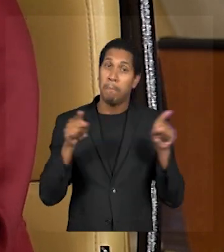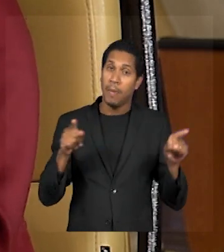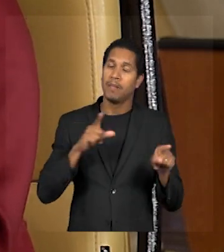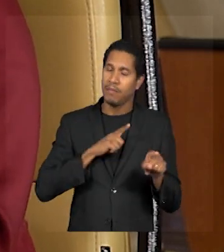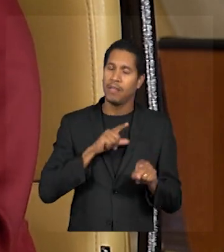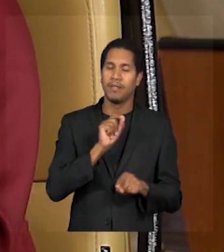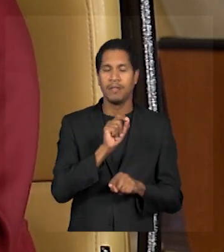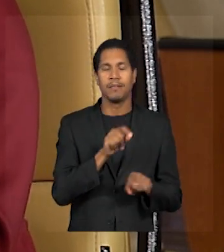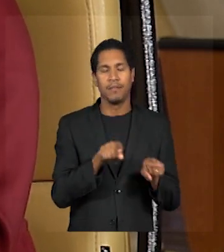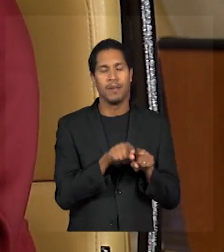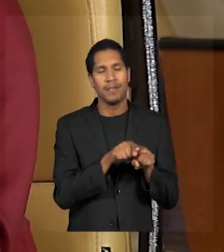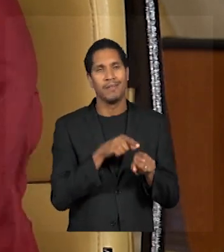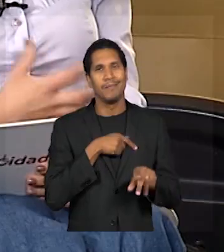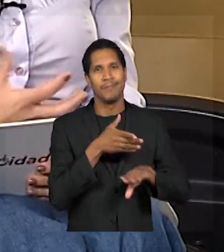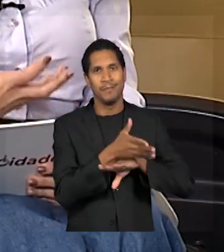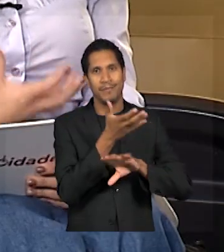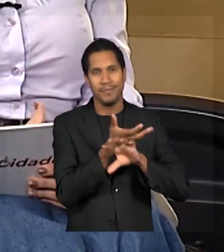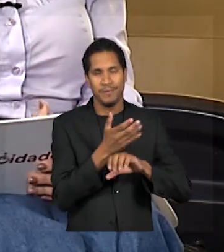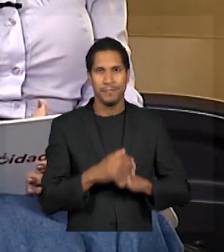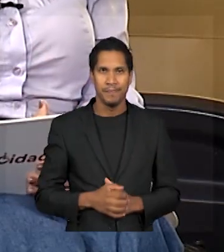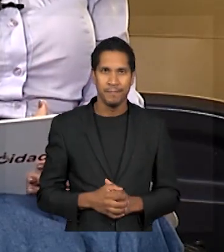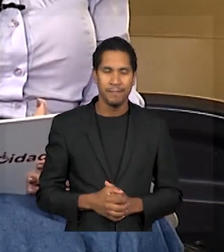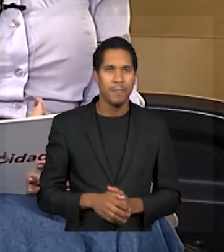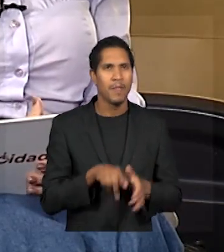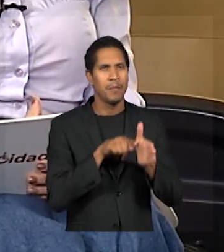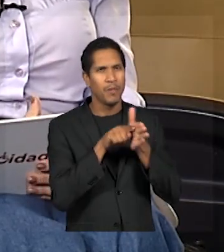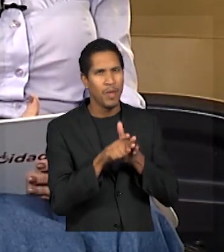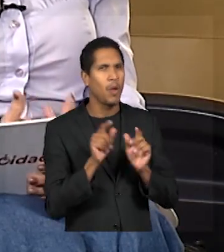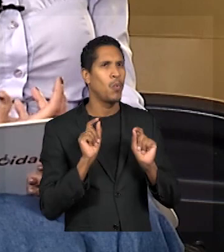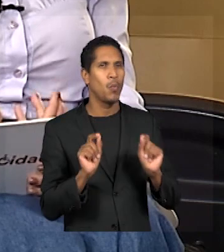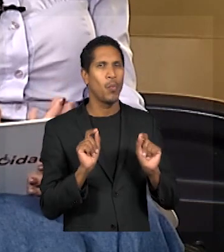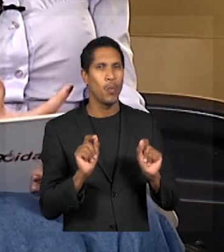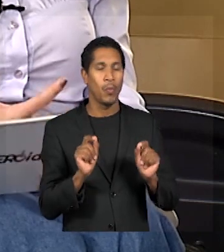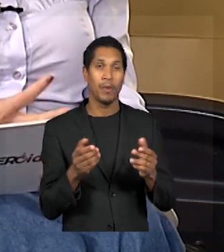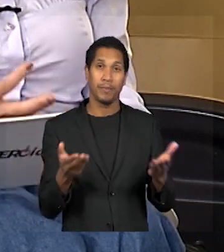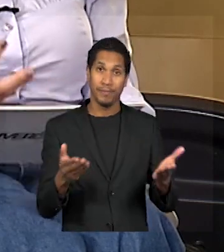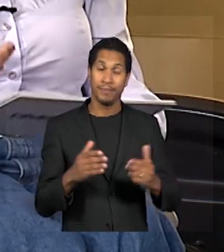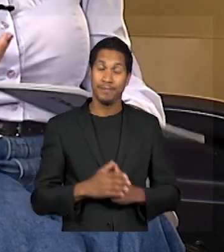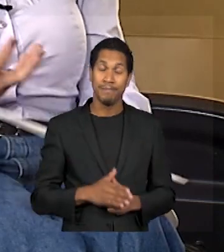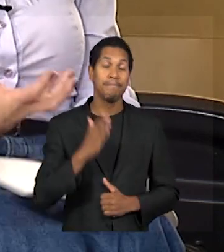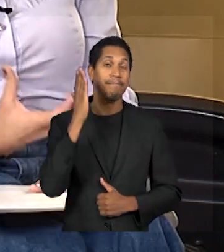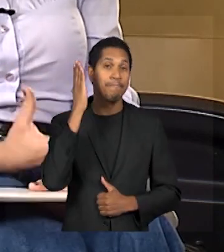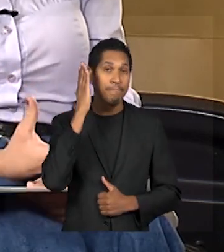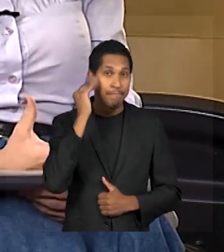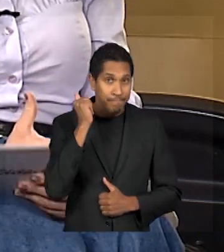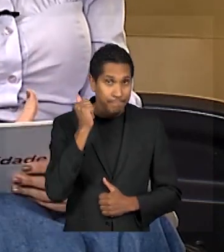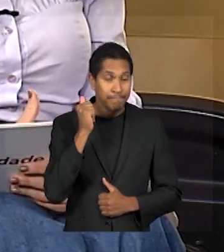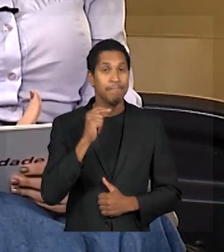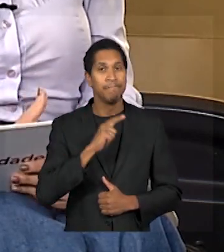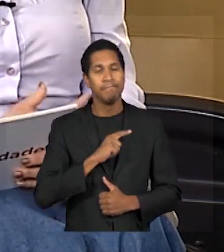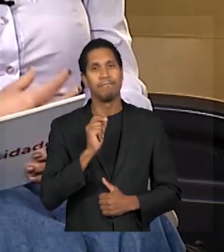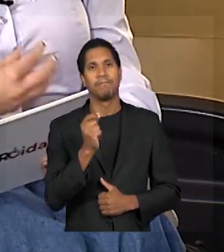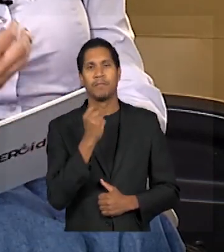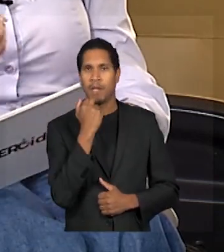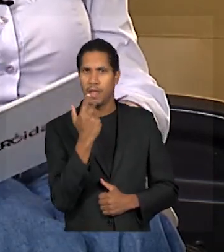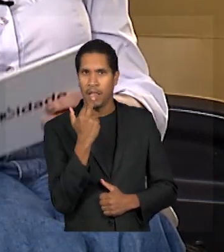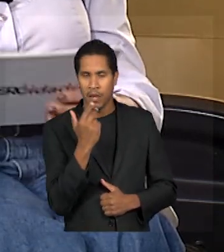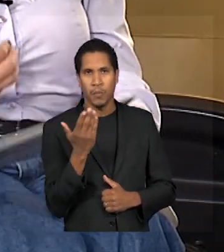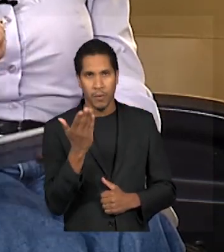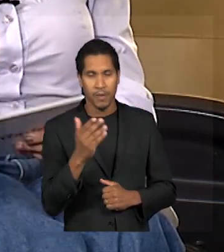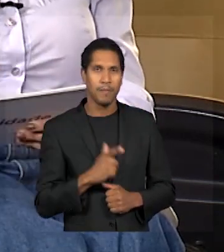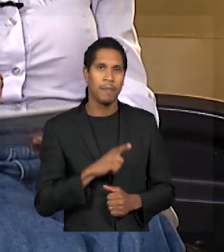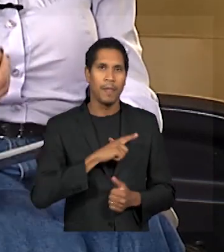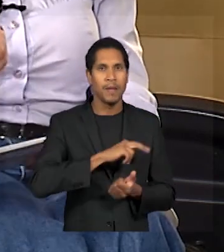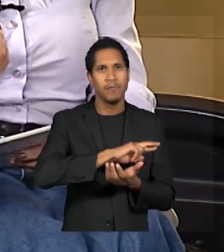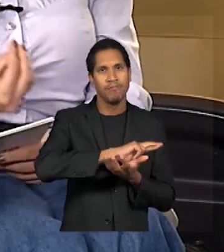como uma formação. Eu queria perguntar, inclusive, porque é sabido que, como um idioma, tem